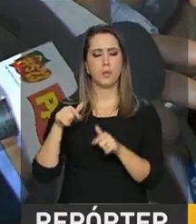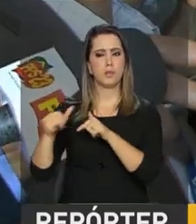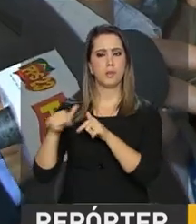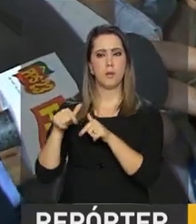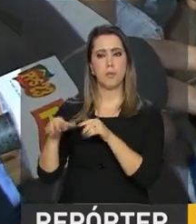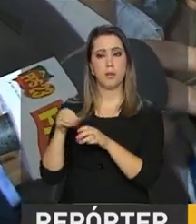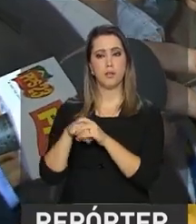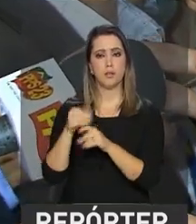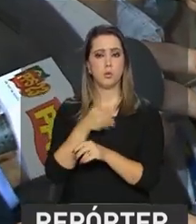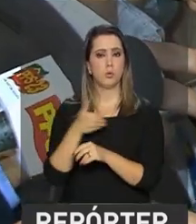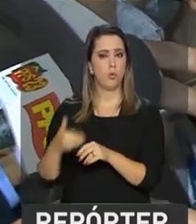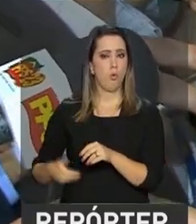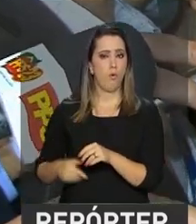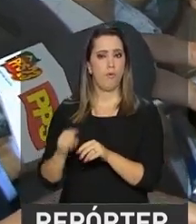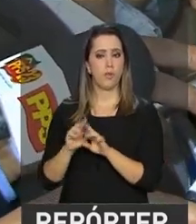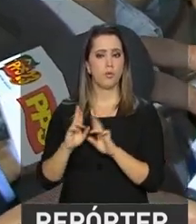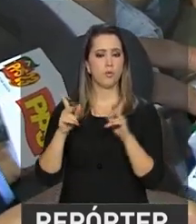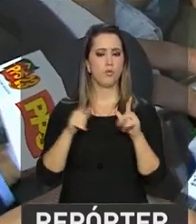mínimo de contribuição,